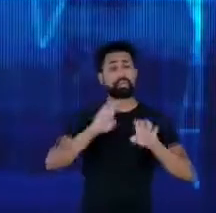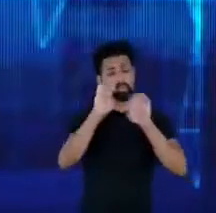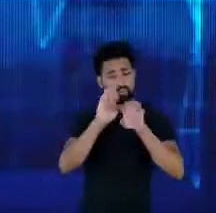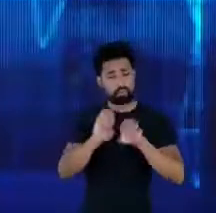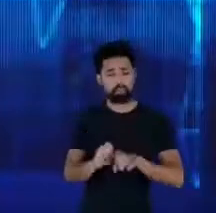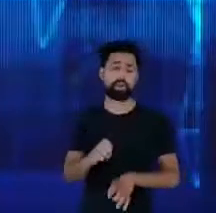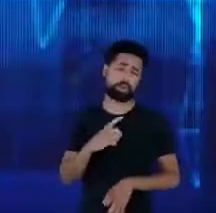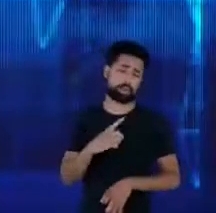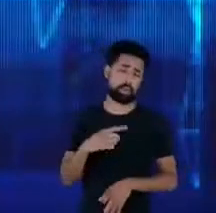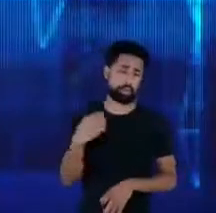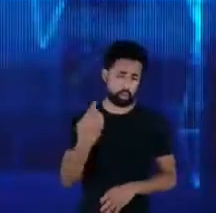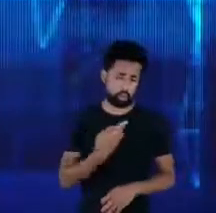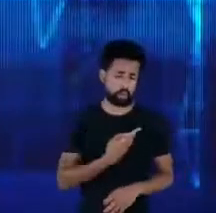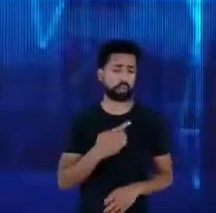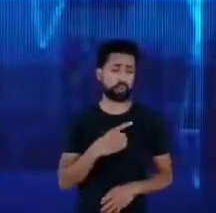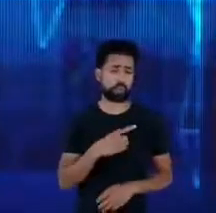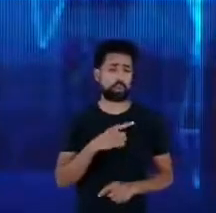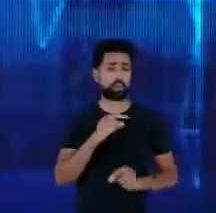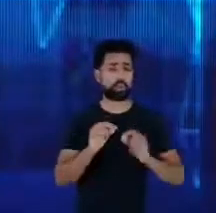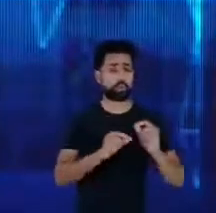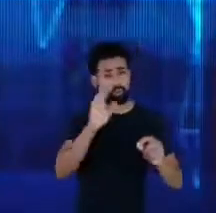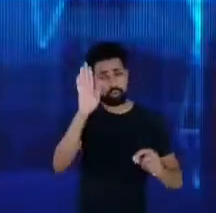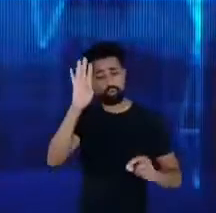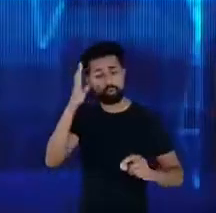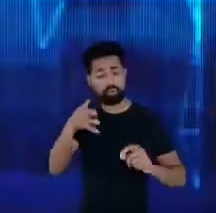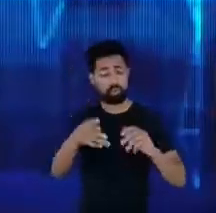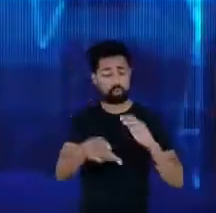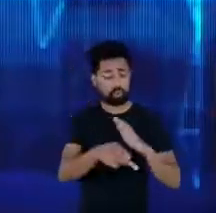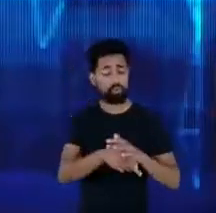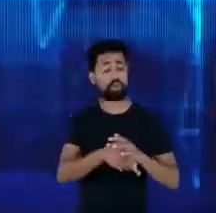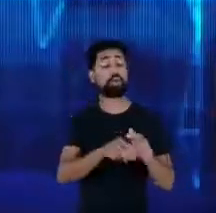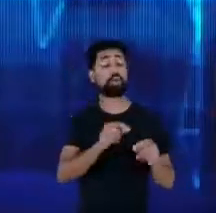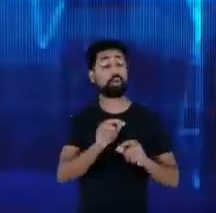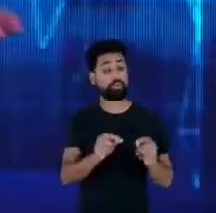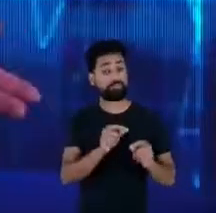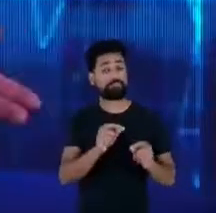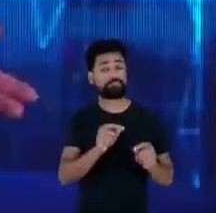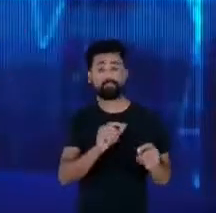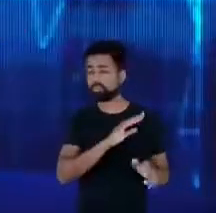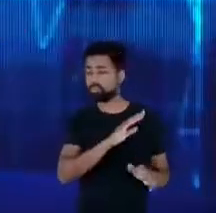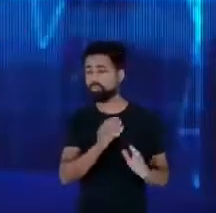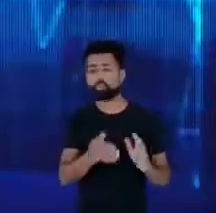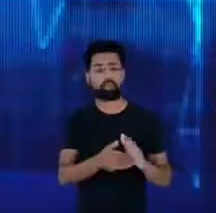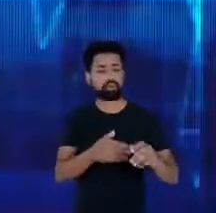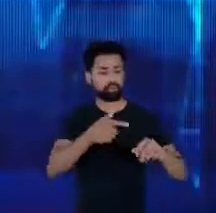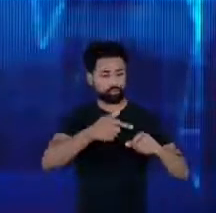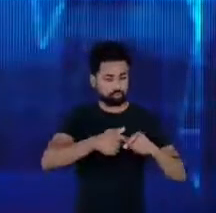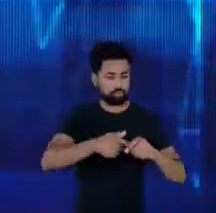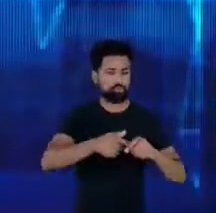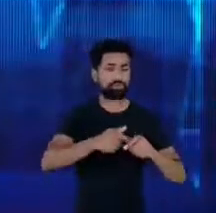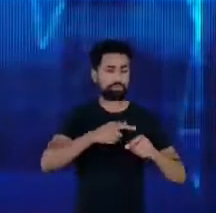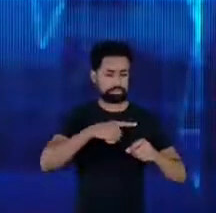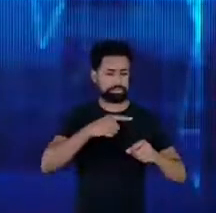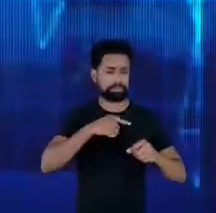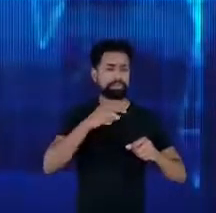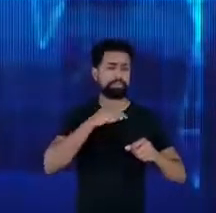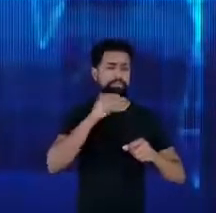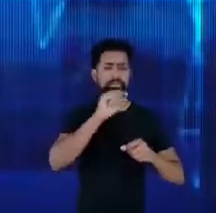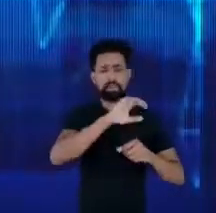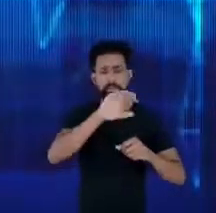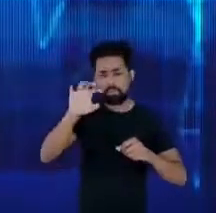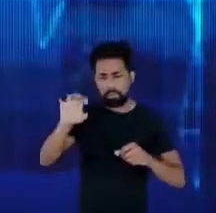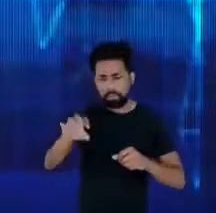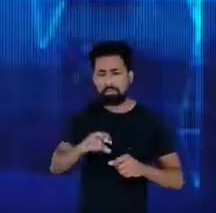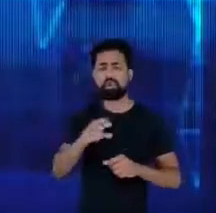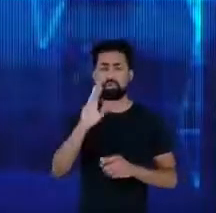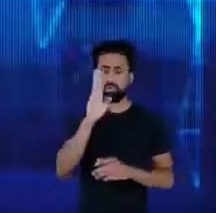gente tem para essa solução de eletrificação todos os postos de combustíveis disponíveis hoje no Brasil.